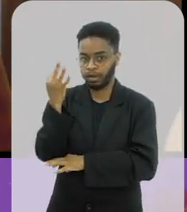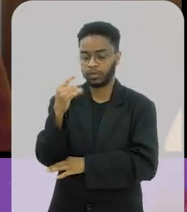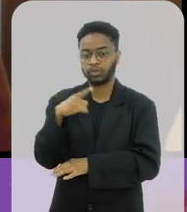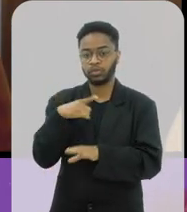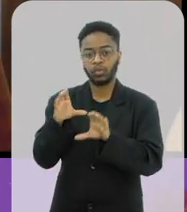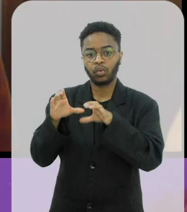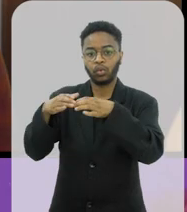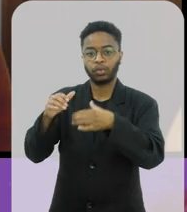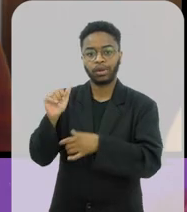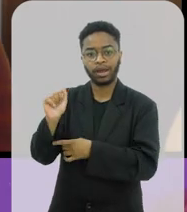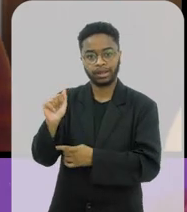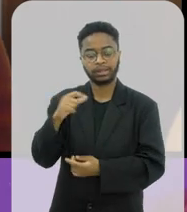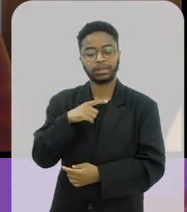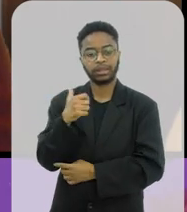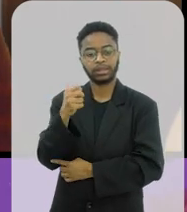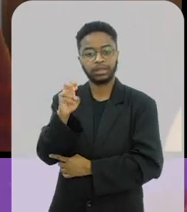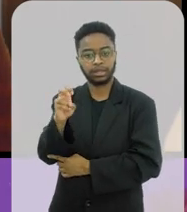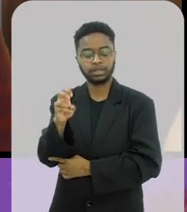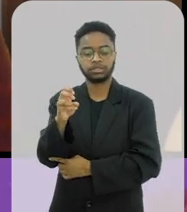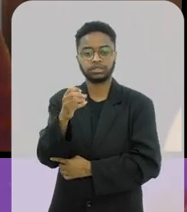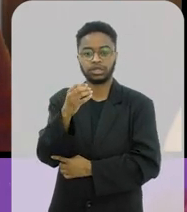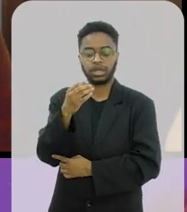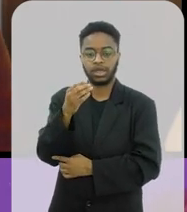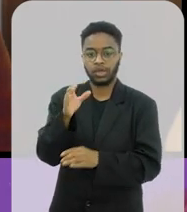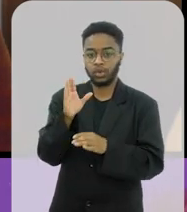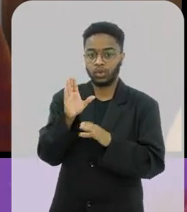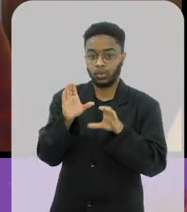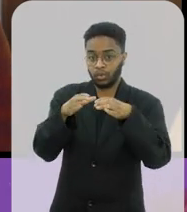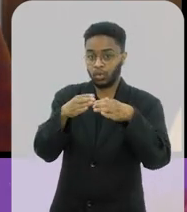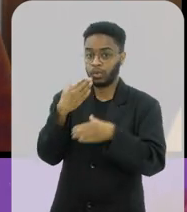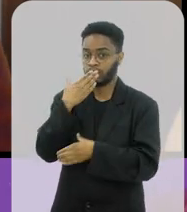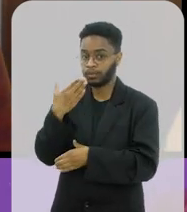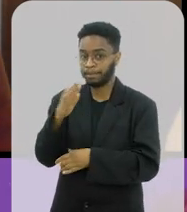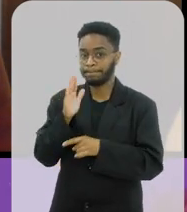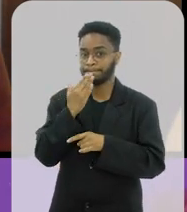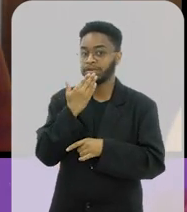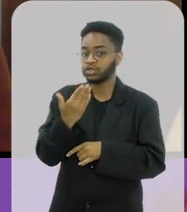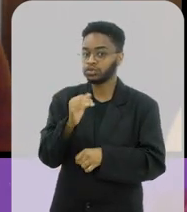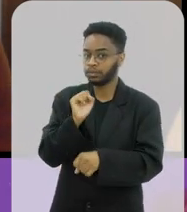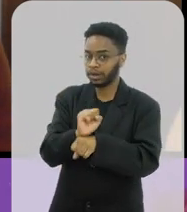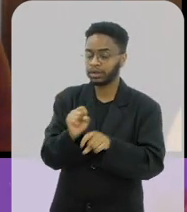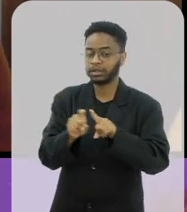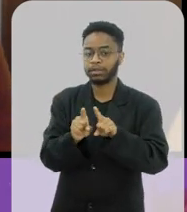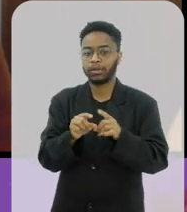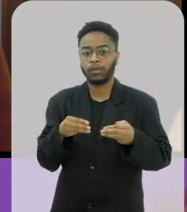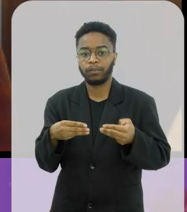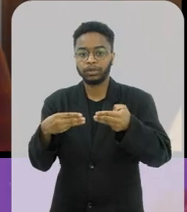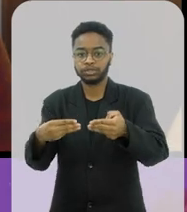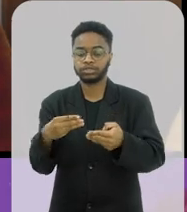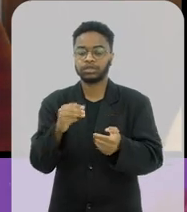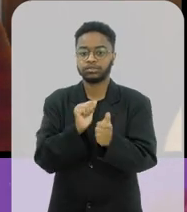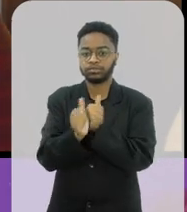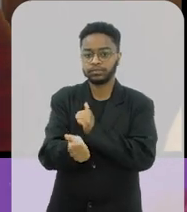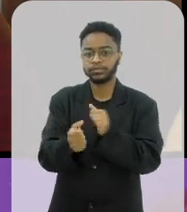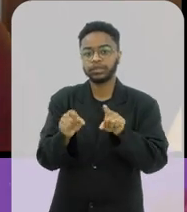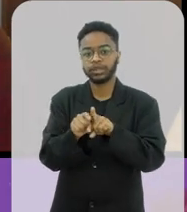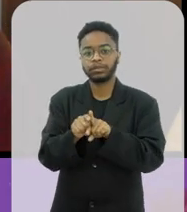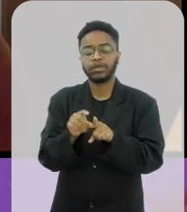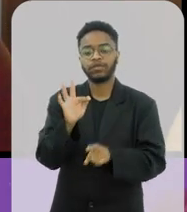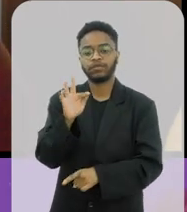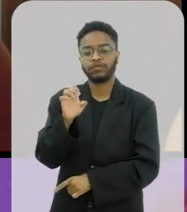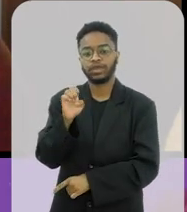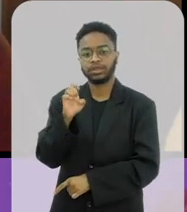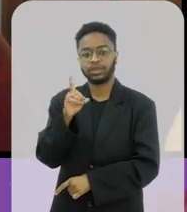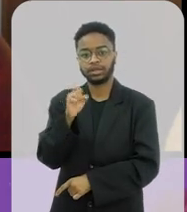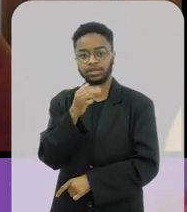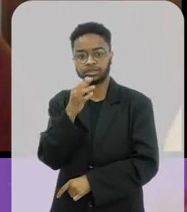15 clubes que pediram essa paralisação, mais também a pressão do Ministério do Esporte e da própria